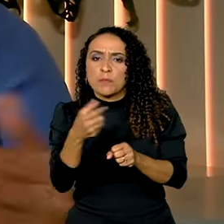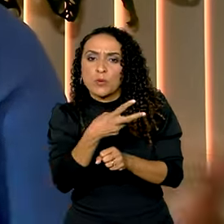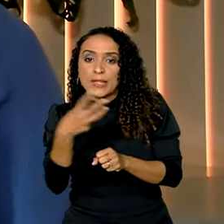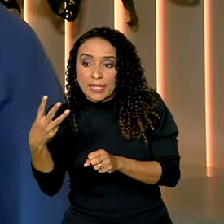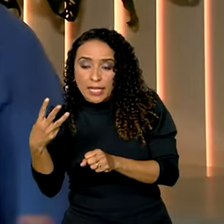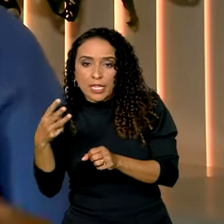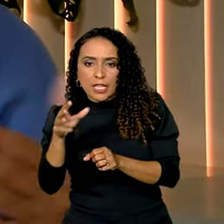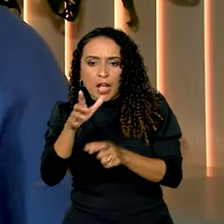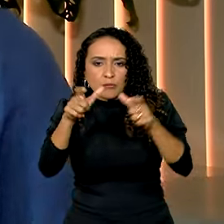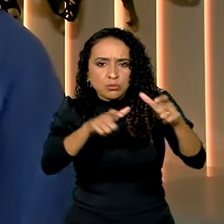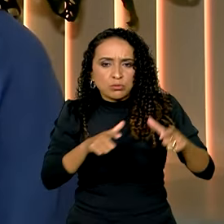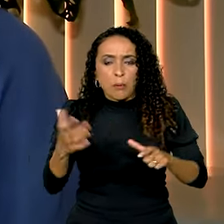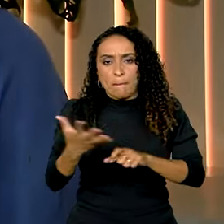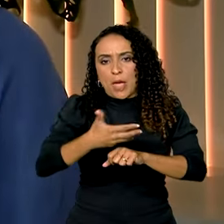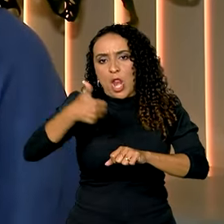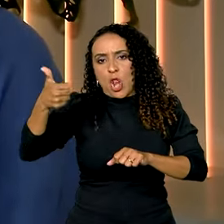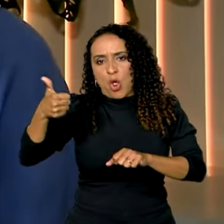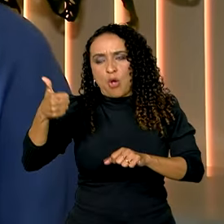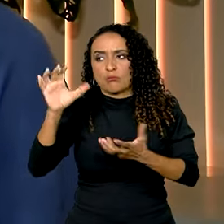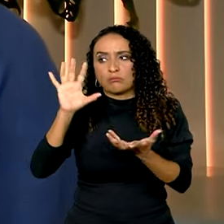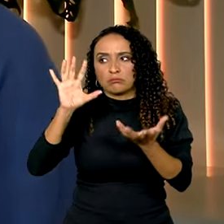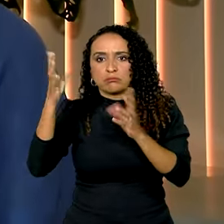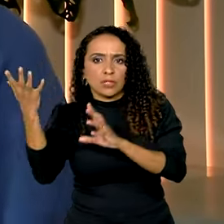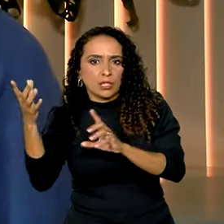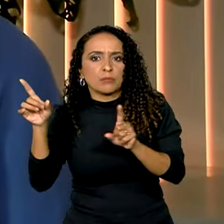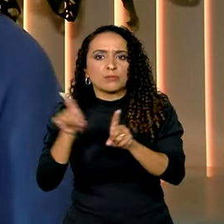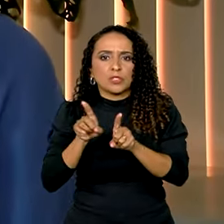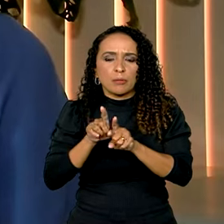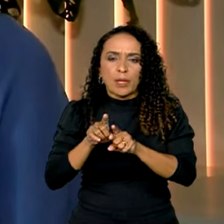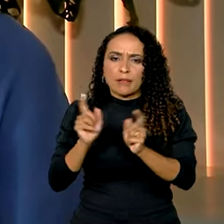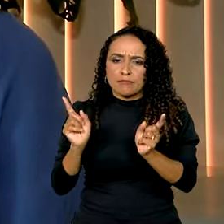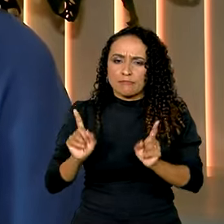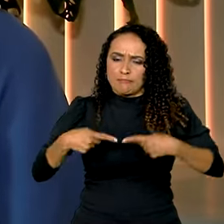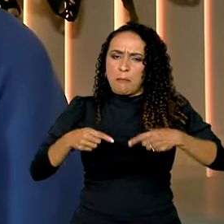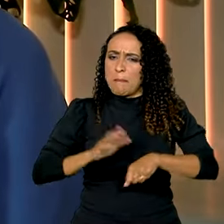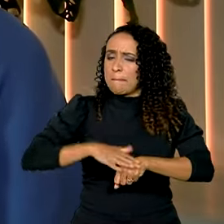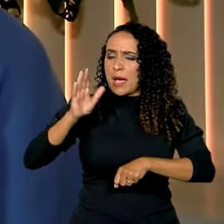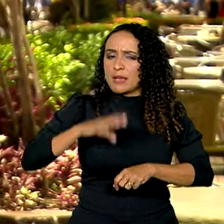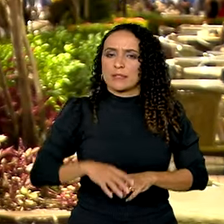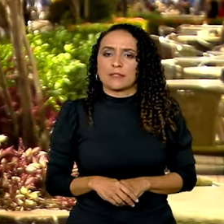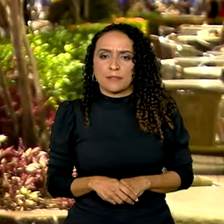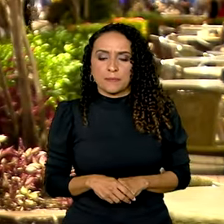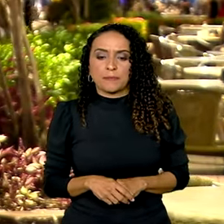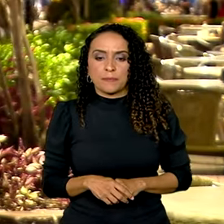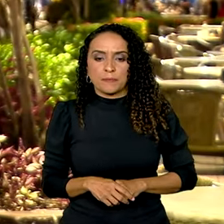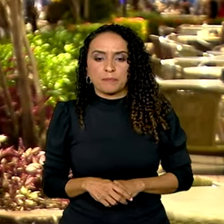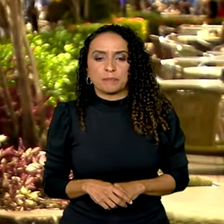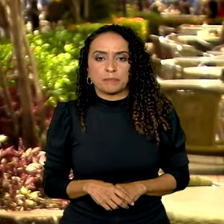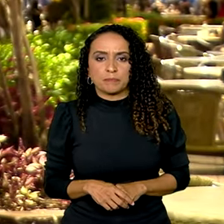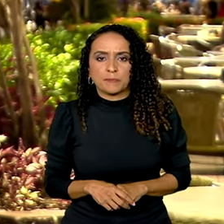um cenário melhor do ponto de vista climático, um cenário ainda mais desafiador do que a gente está tendo.